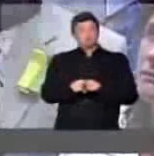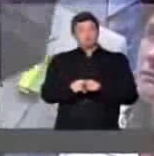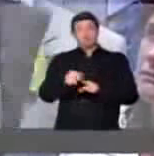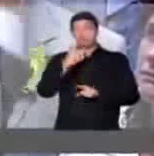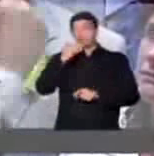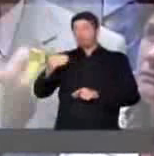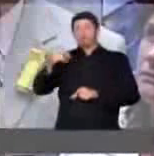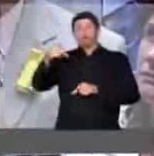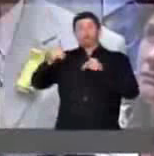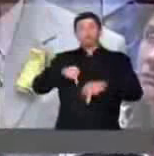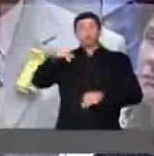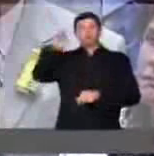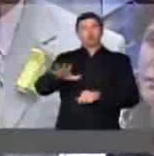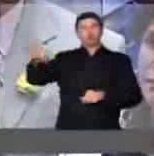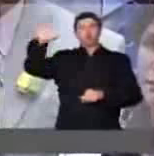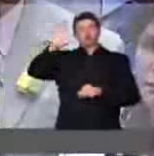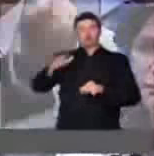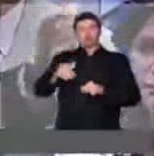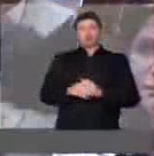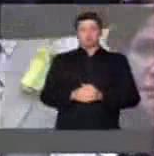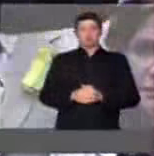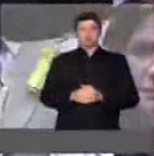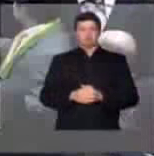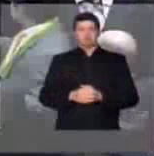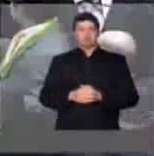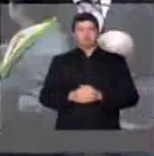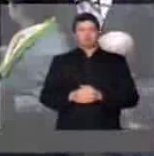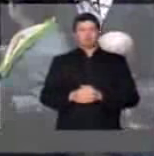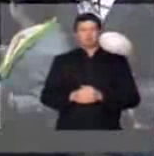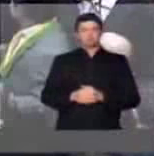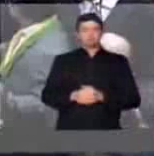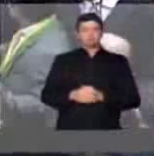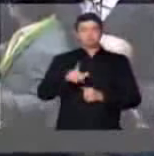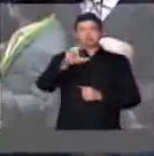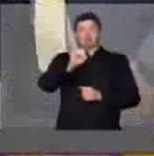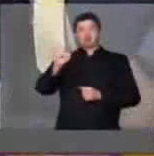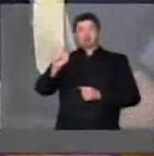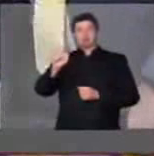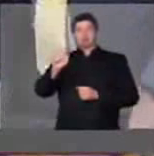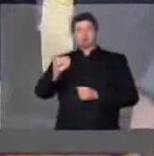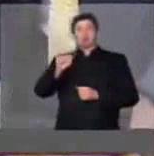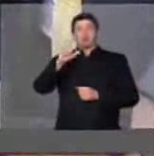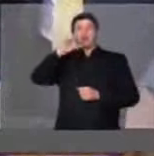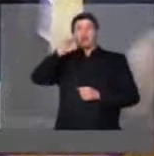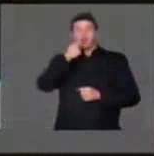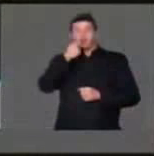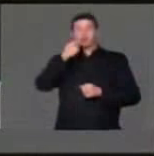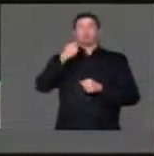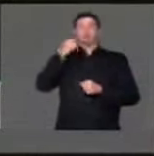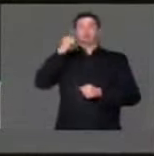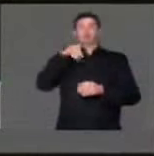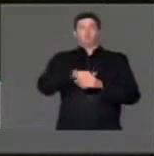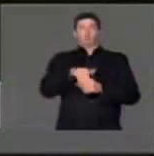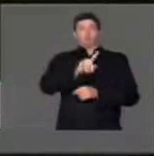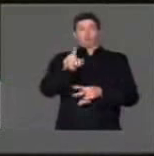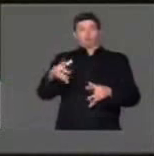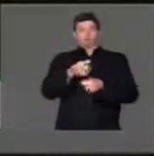E voto não também em nome dos nordestinos, do povo do Brasil. Deputado Ronaldo Lessa, do PDT de Alagoas, votou